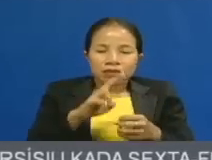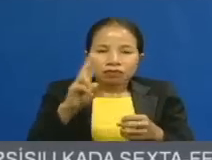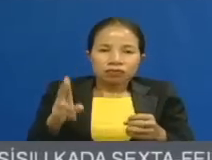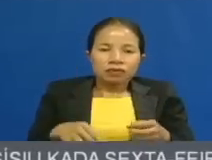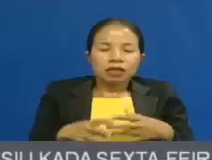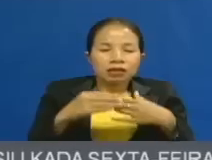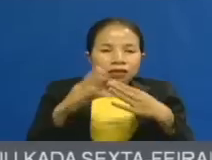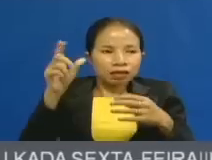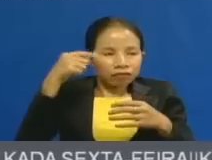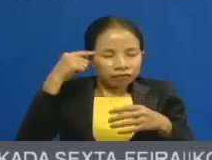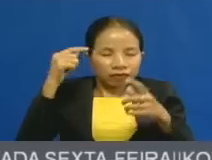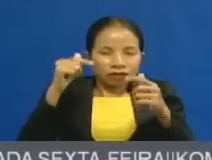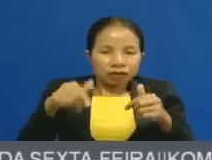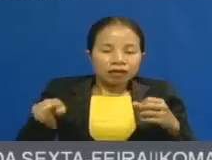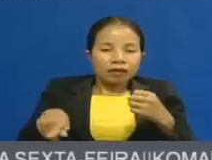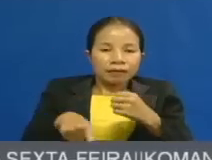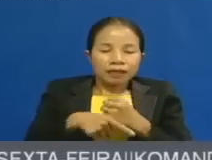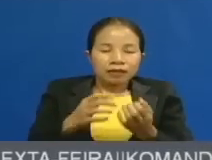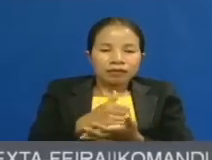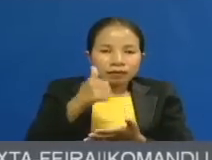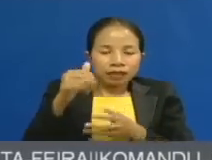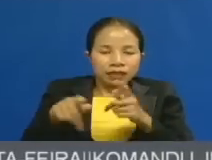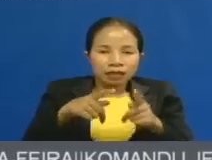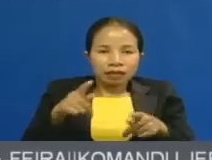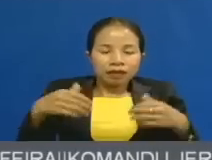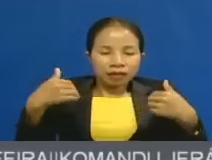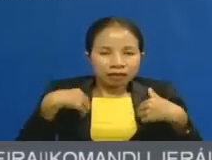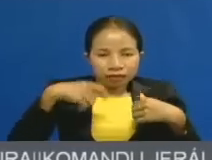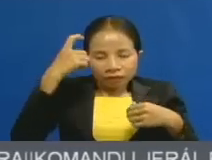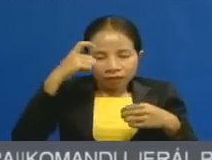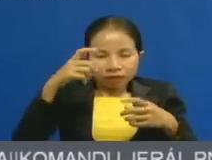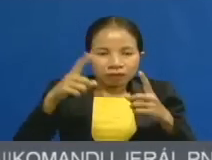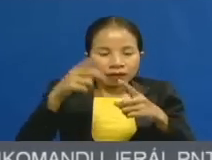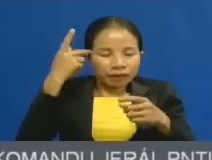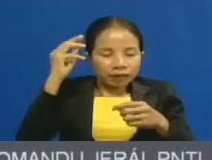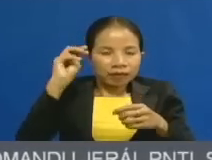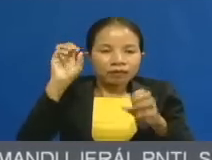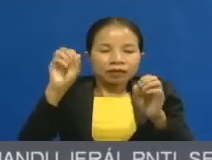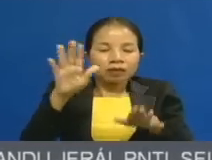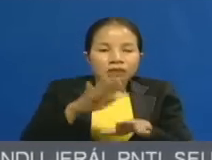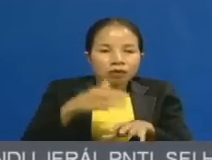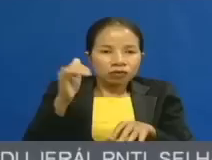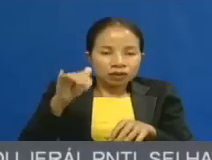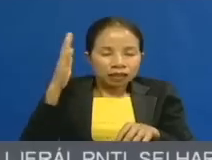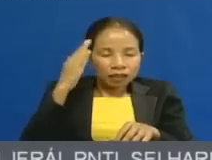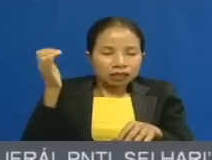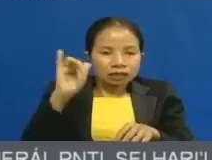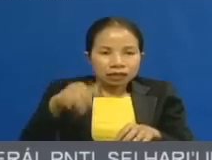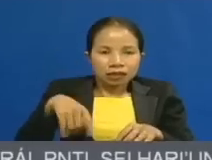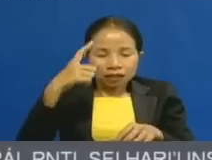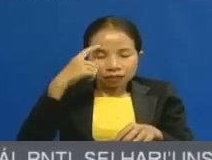forma governo dele partido mais votado é uma nem visitado o primeiro ministro bele bolo sira considera sira também ser nem